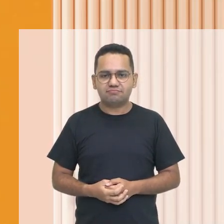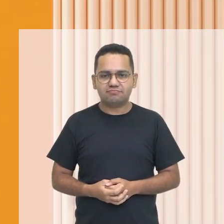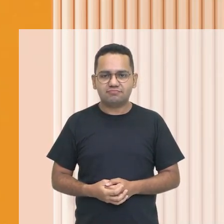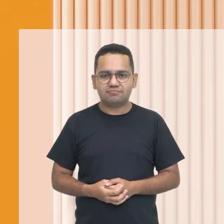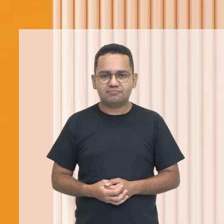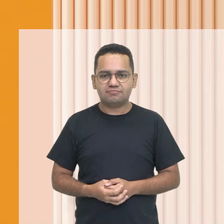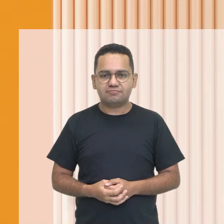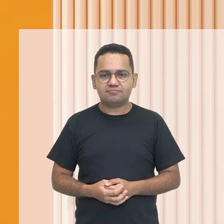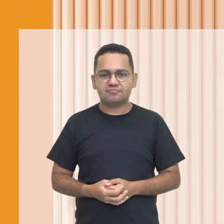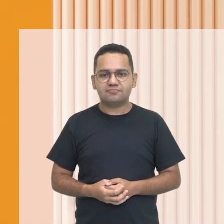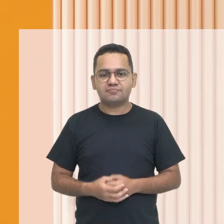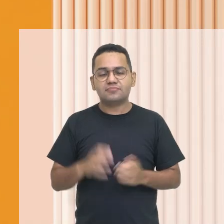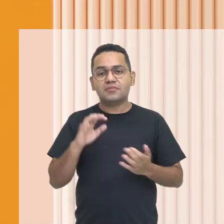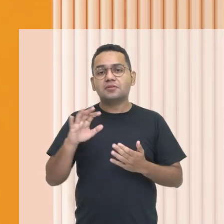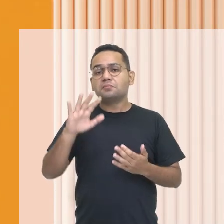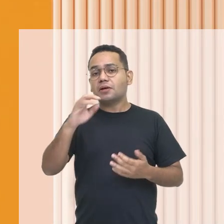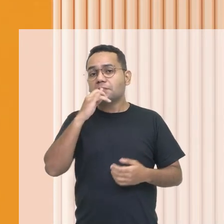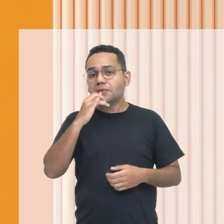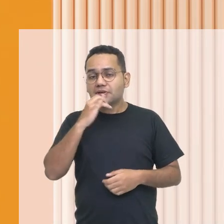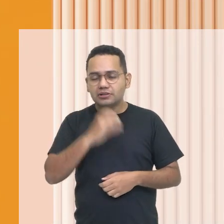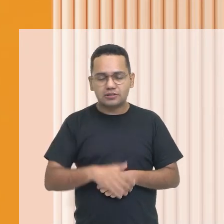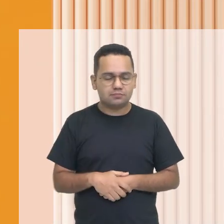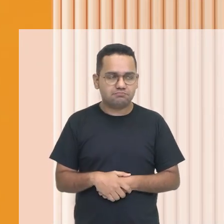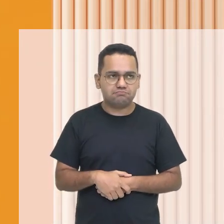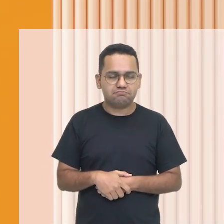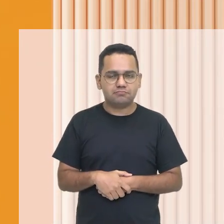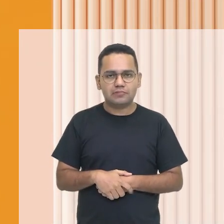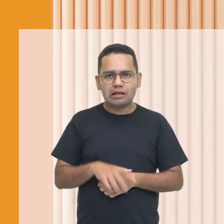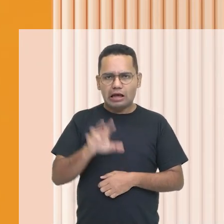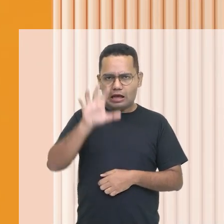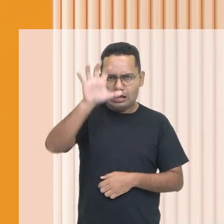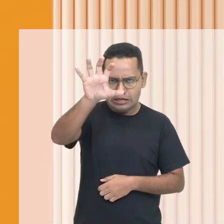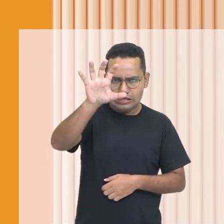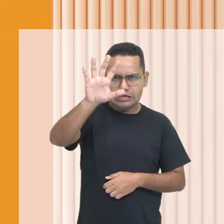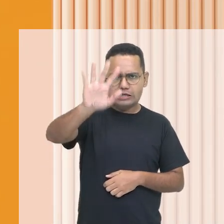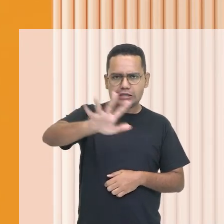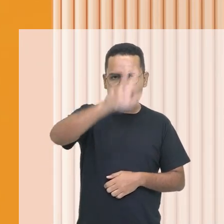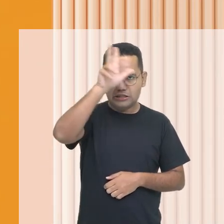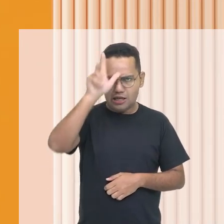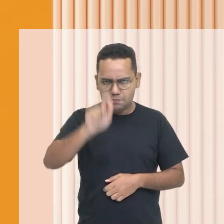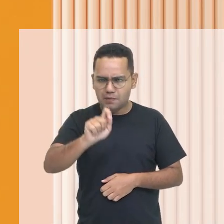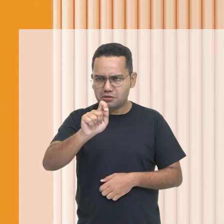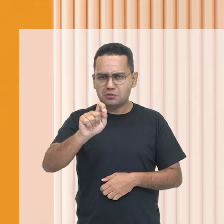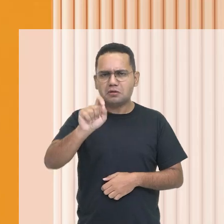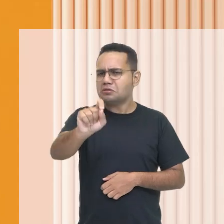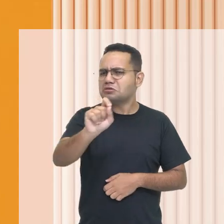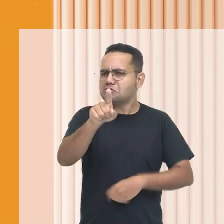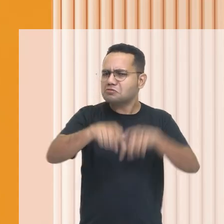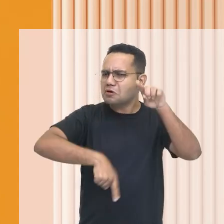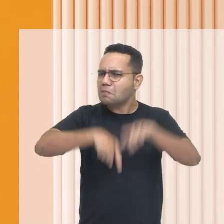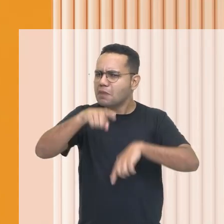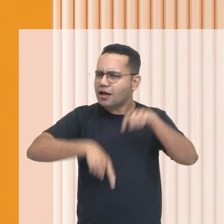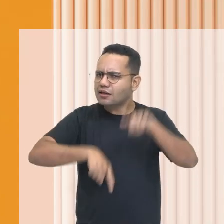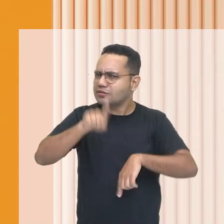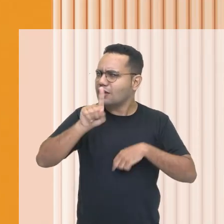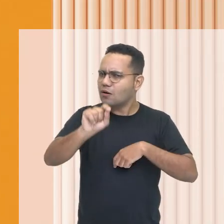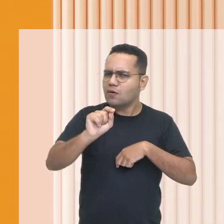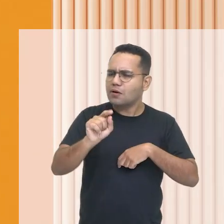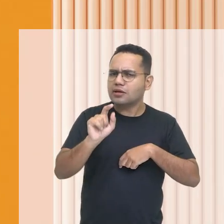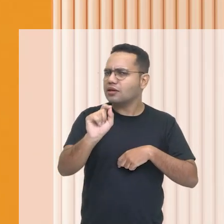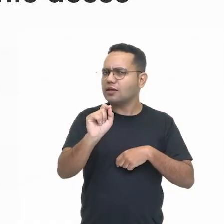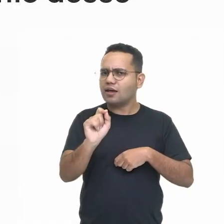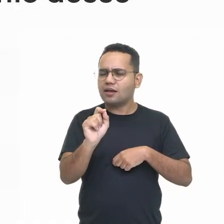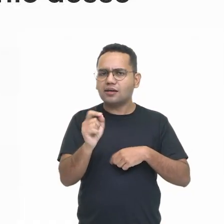da região amazônica e da floresta amazônica sem falar da exploração do que, meu querido? Justamente